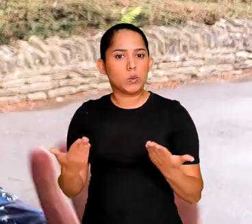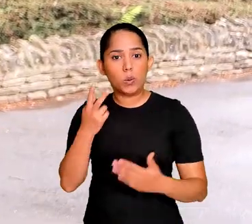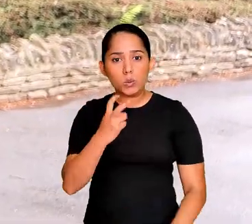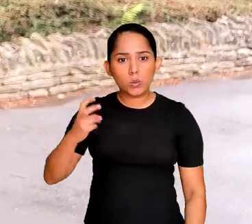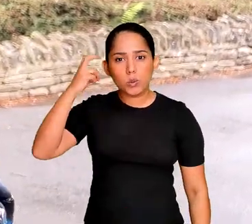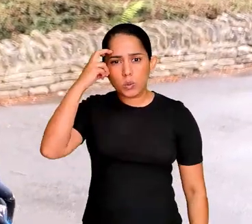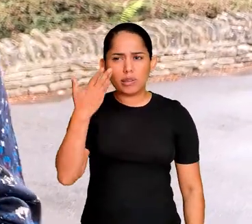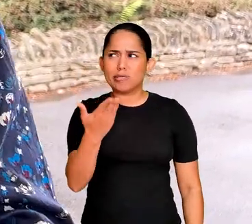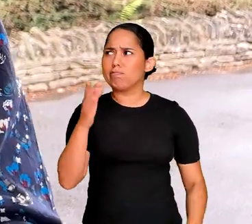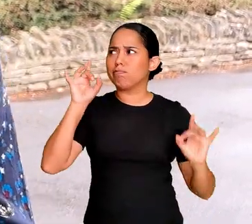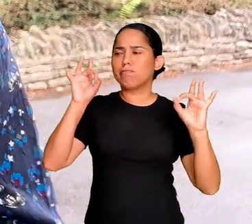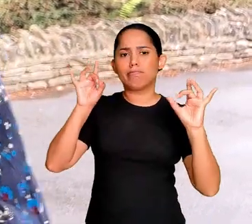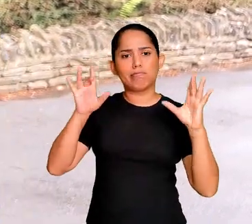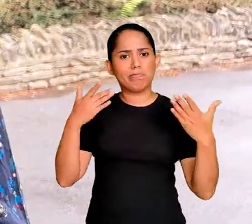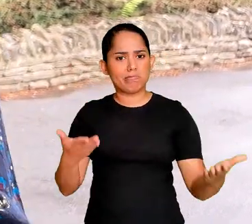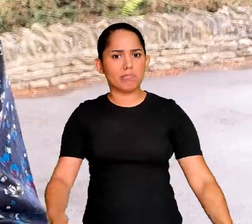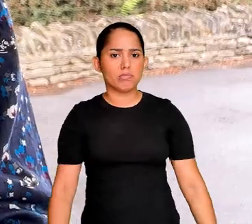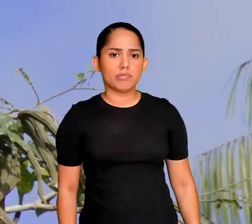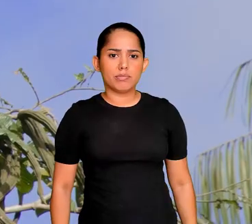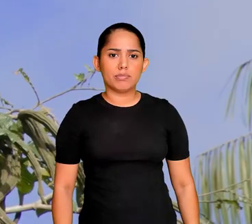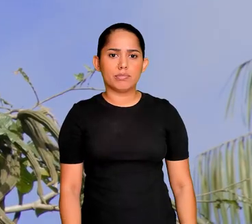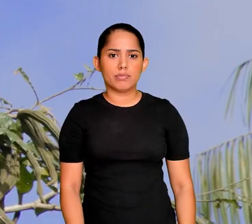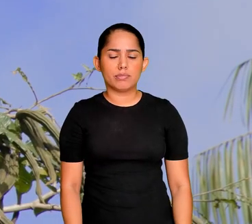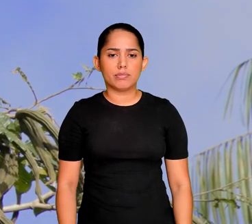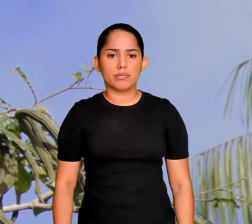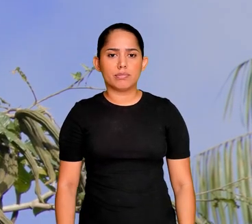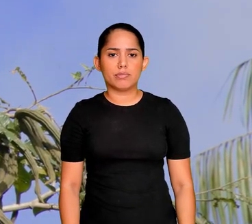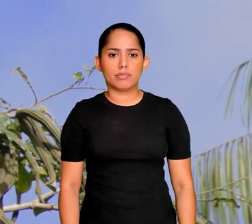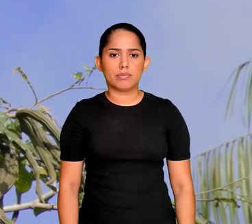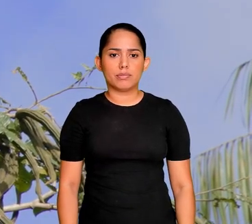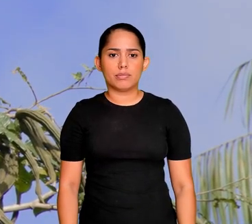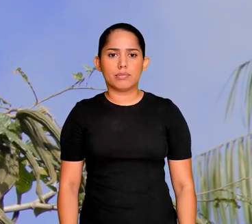em termos de cultura. Então isso é um privilégio.